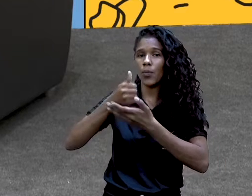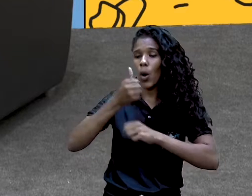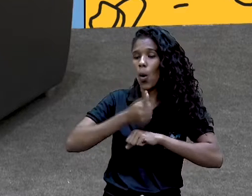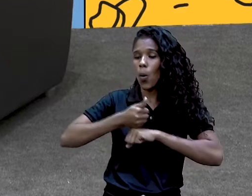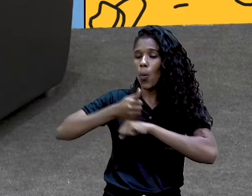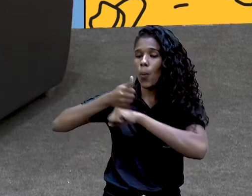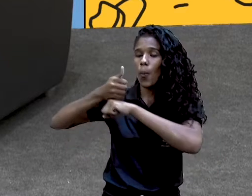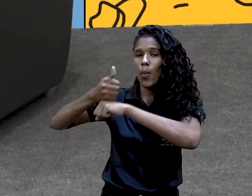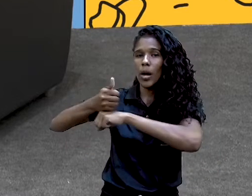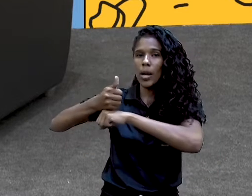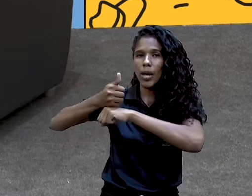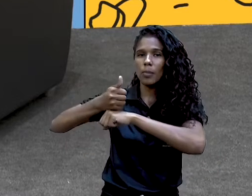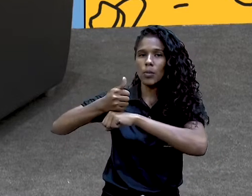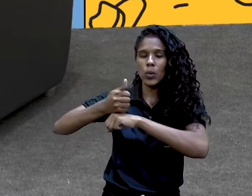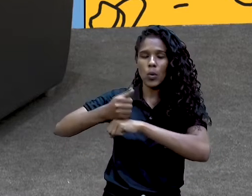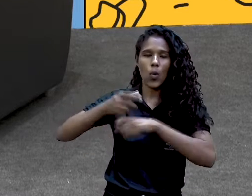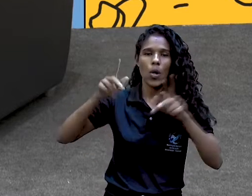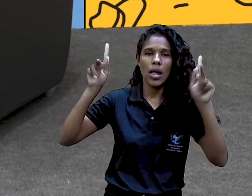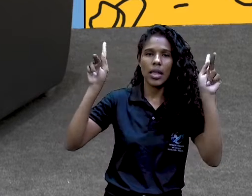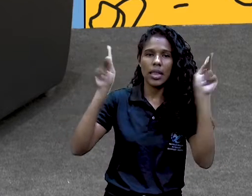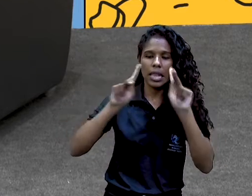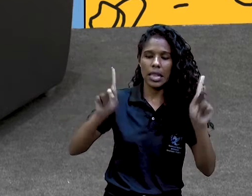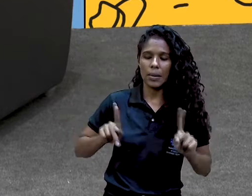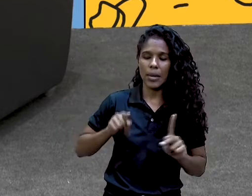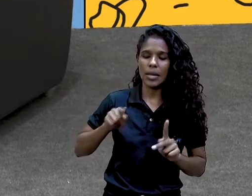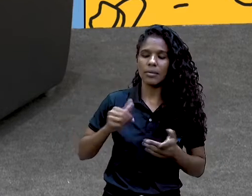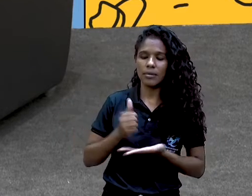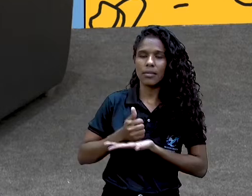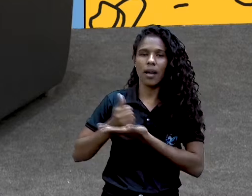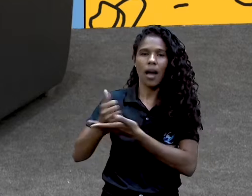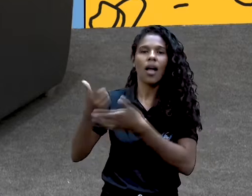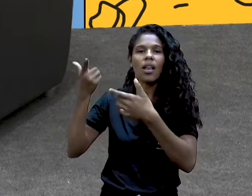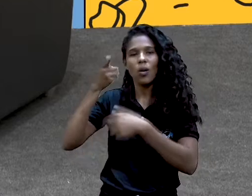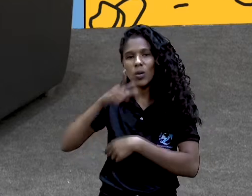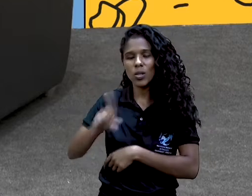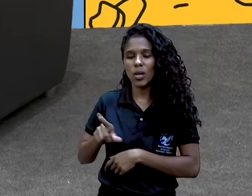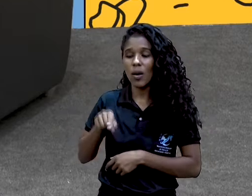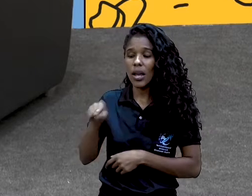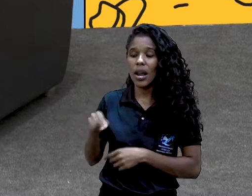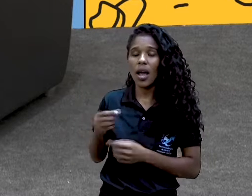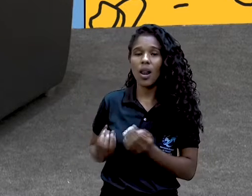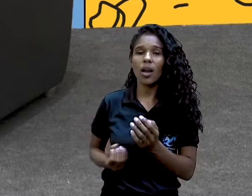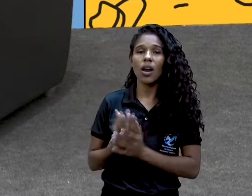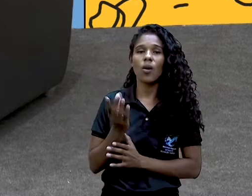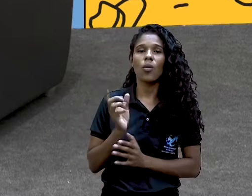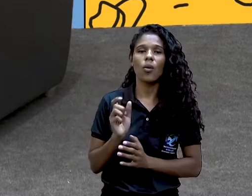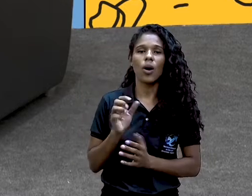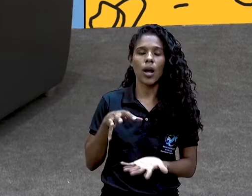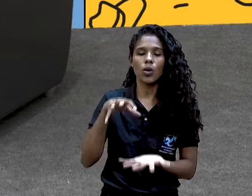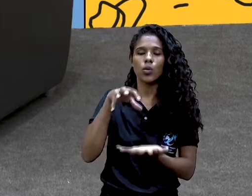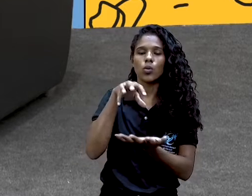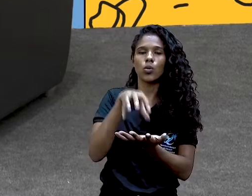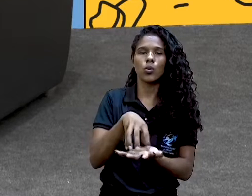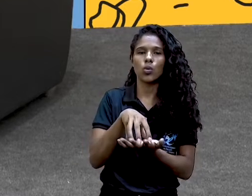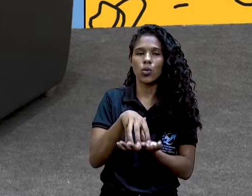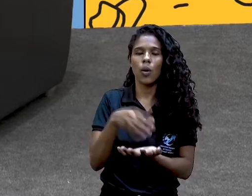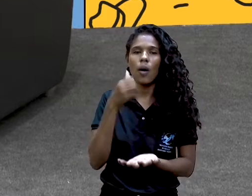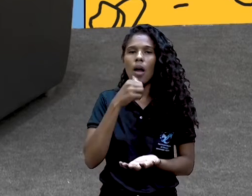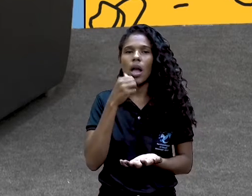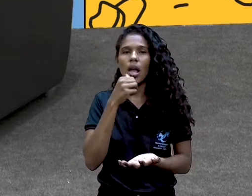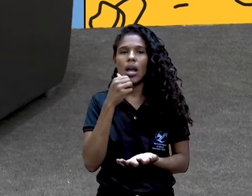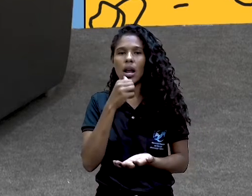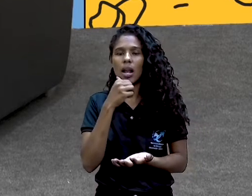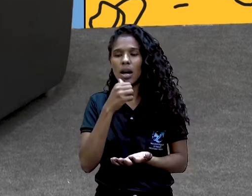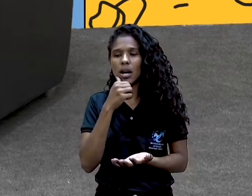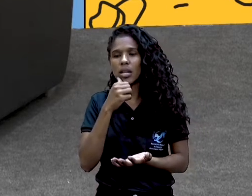devido à atitude da Malala, ela montou uma ONG onde ela acolhe crianças, principalmente as meninas que